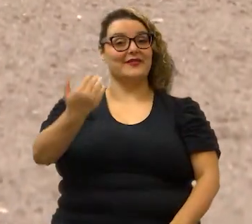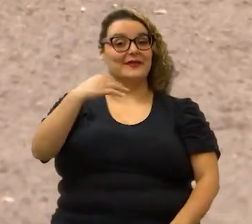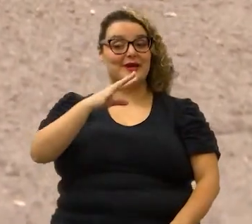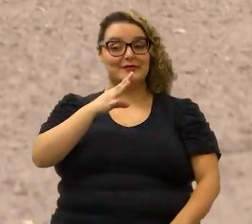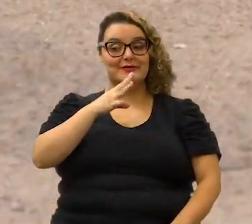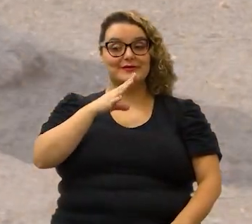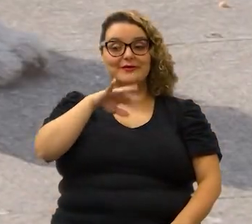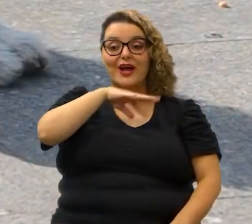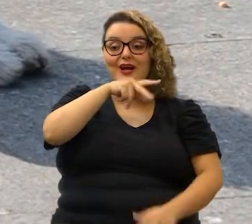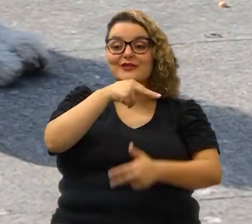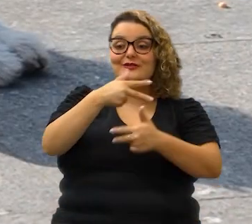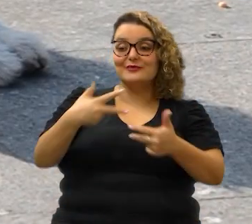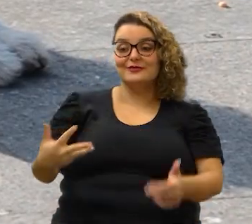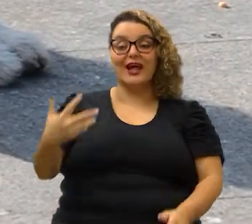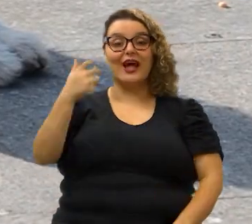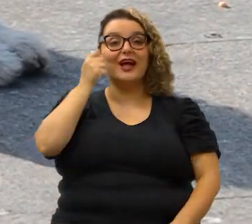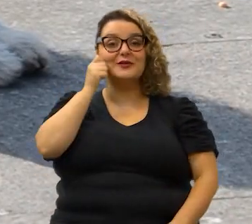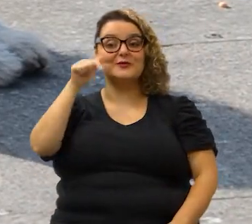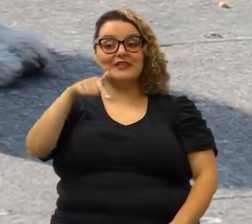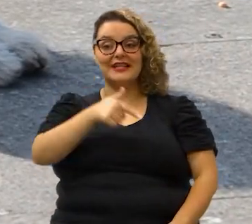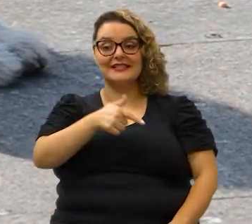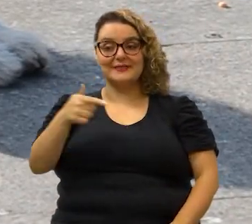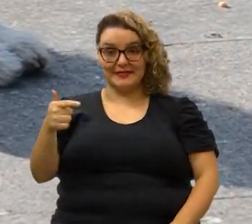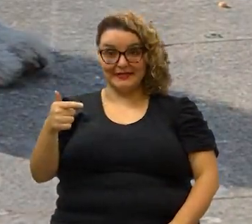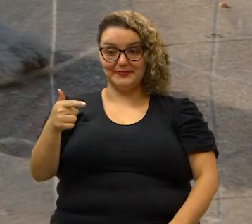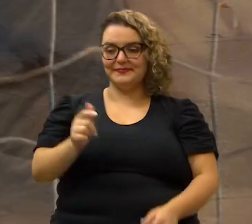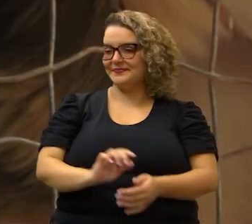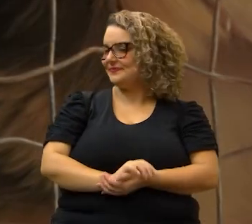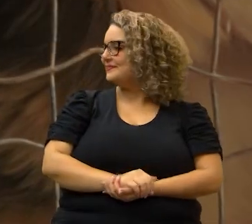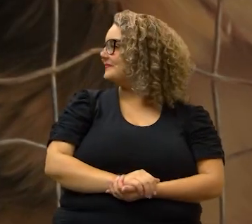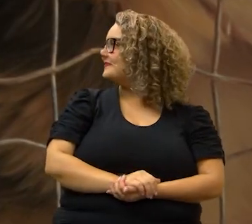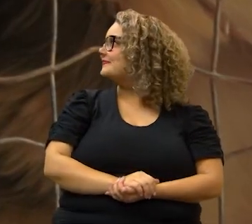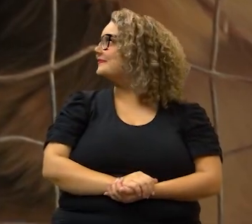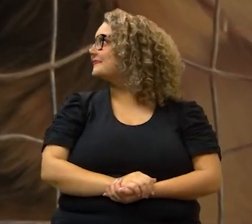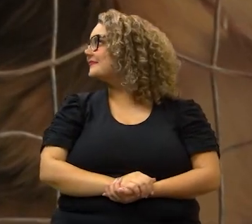Vamos conhecer os bichinhos que estão para adoção nesta semana?